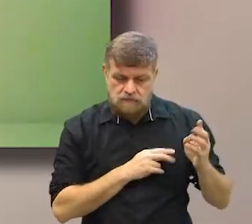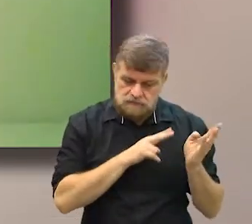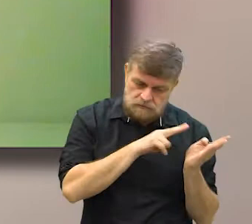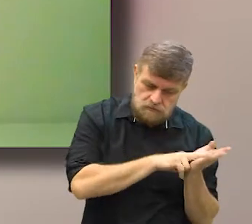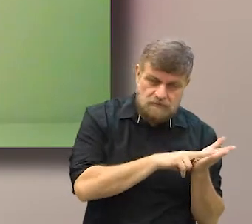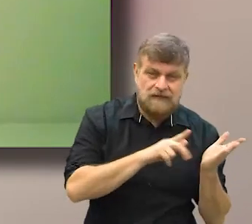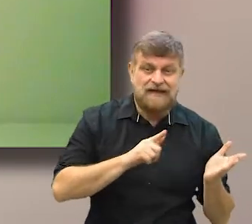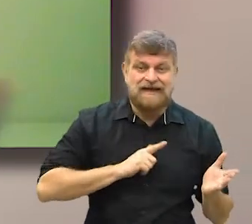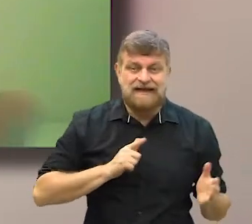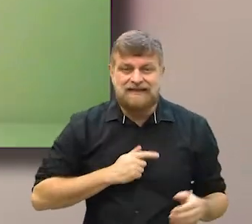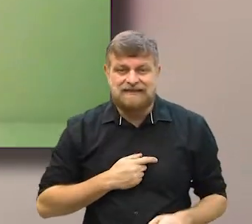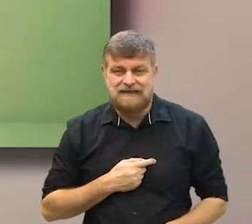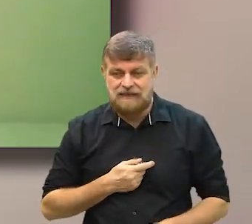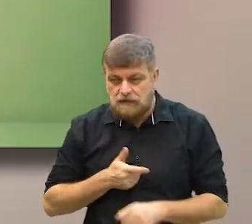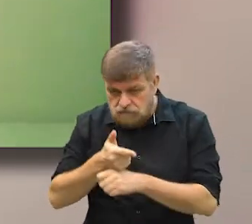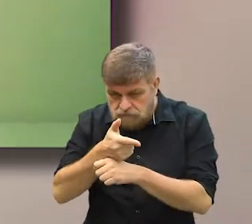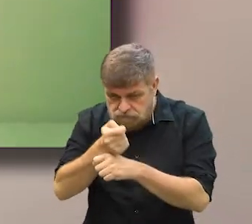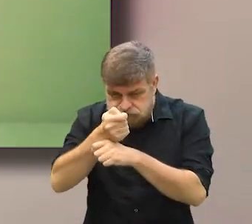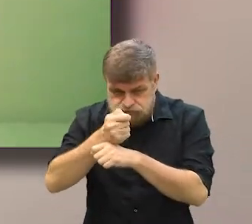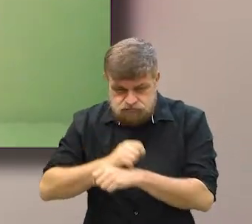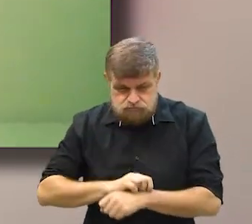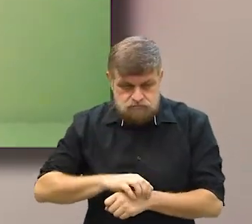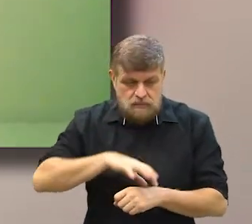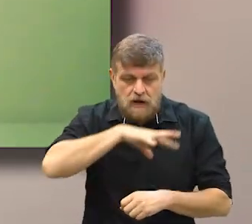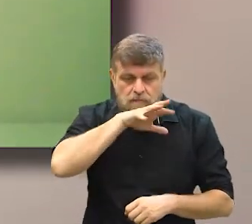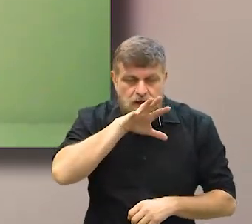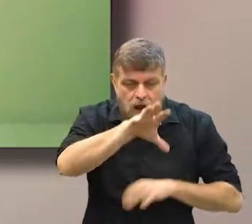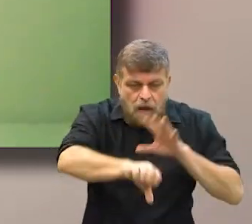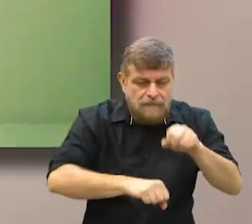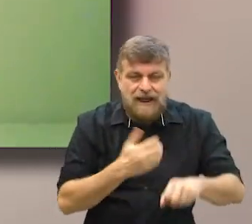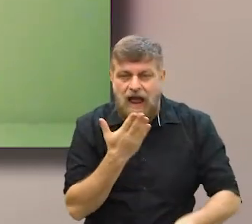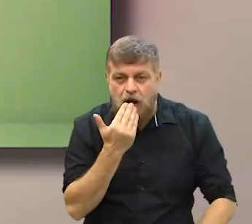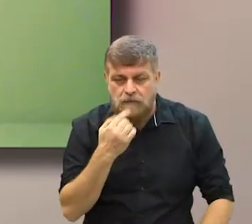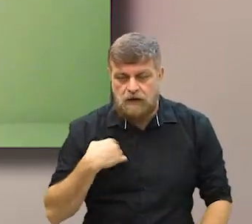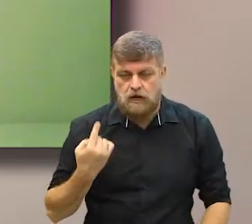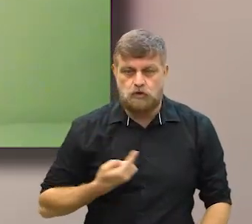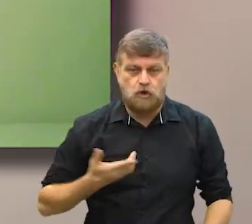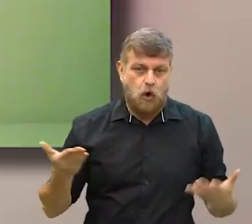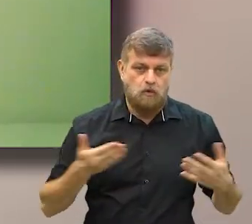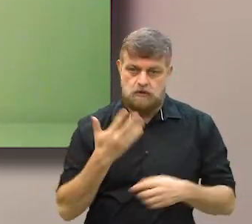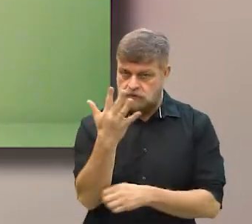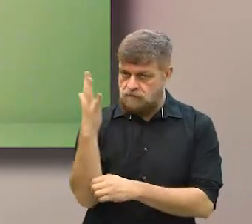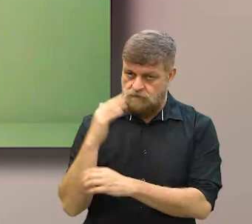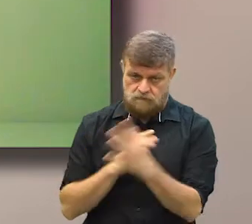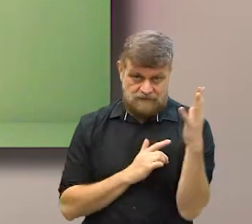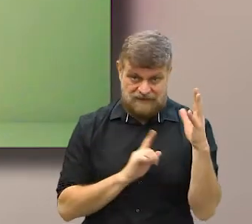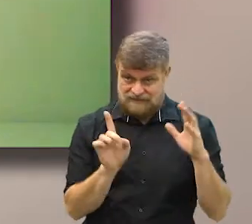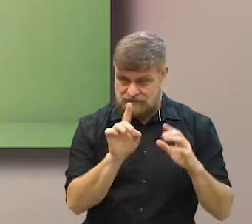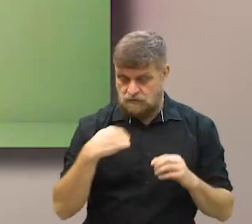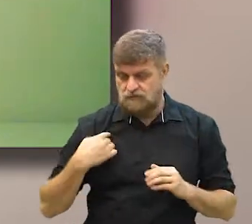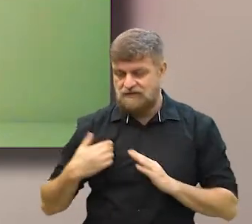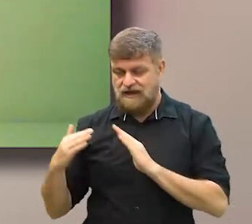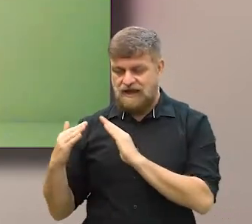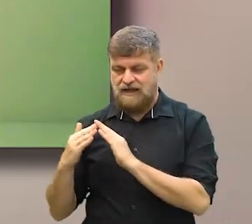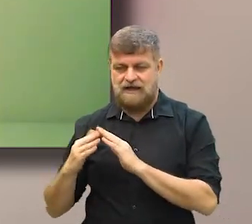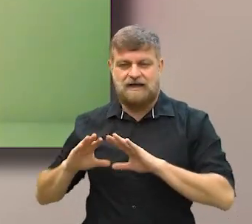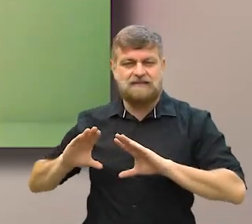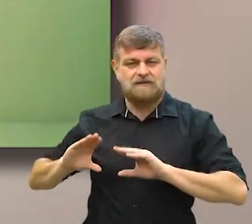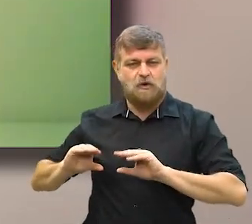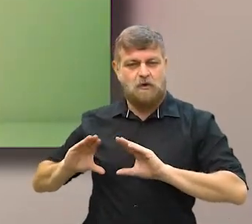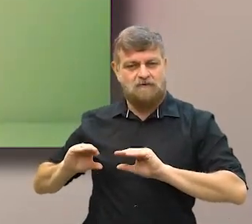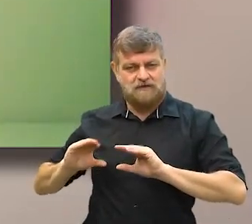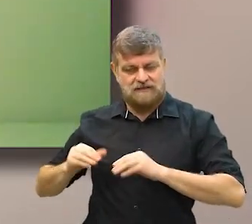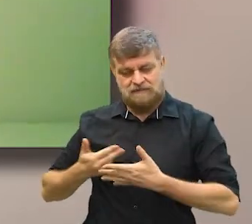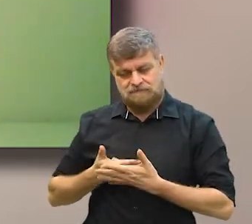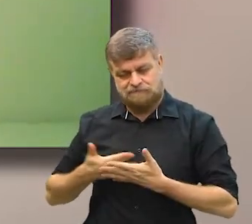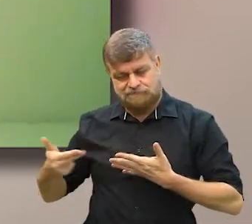que cozinhar, e para isso tudo você tem que estar acordado. Olha, nós hoje não vivemos em floresta, nós vivemos em casas confortáveis,